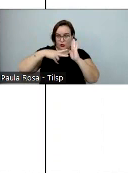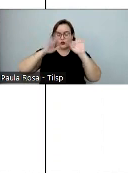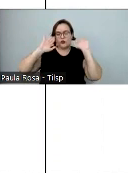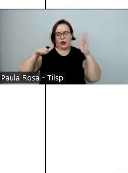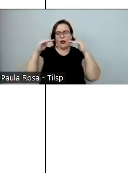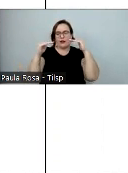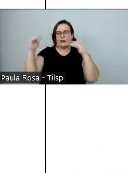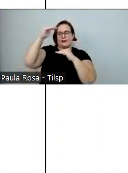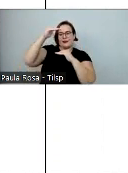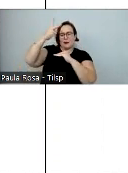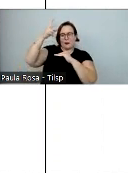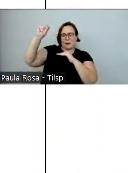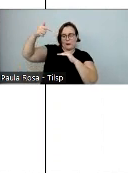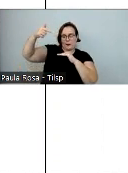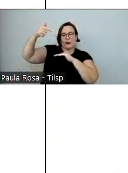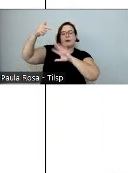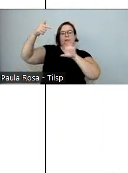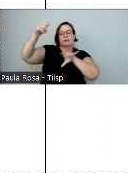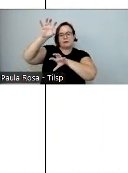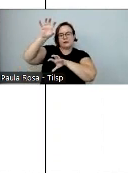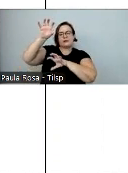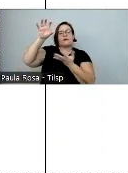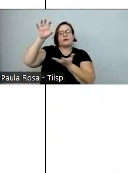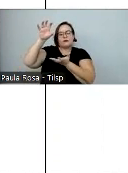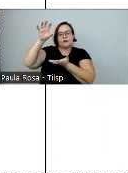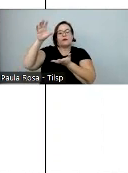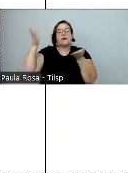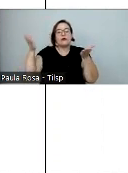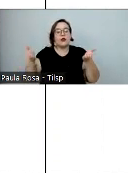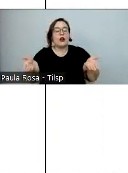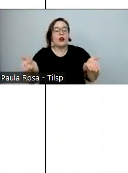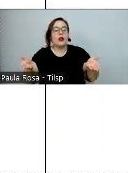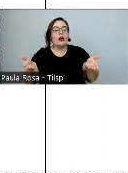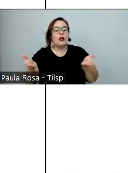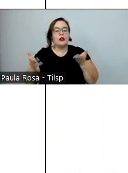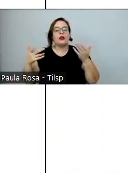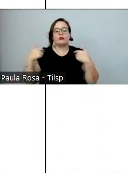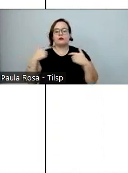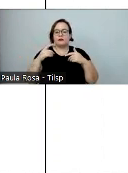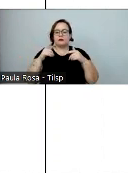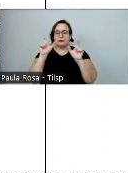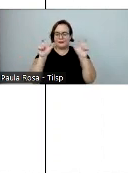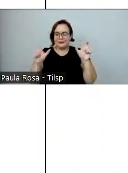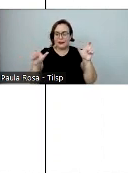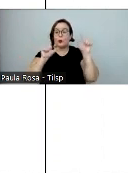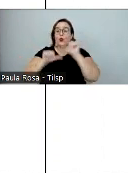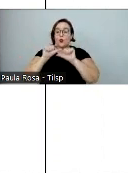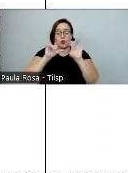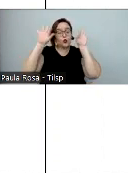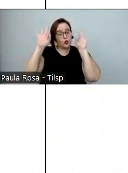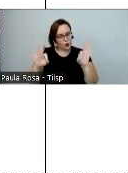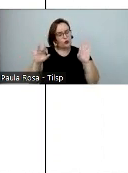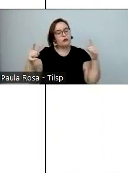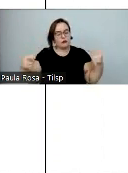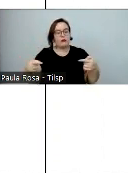e embaixo a definição atual e eu chamo a atenção aqui para alguns termos que mudaram de fato e que tem relação